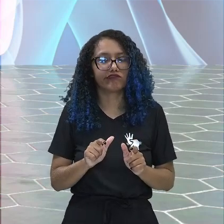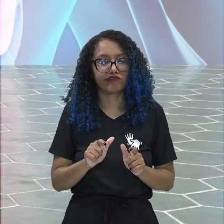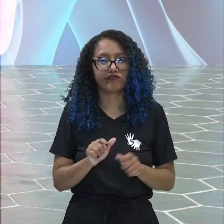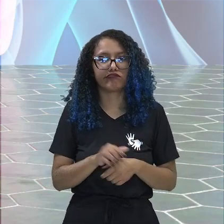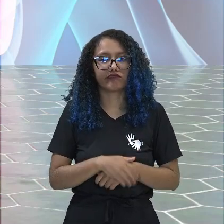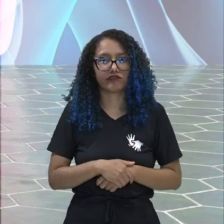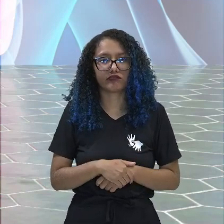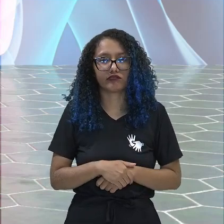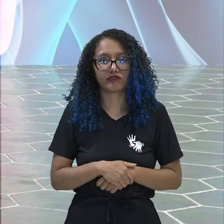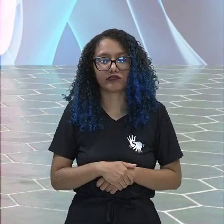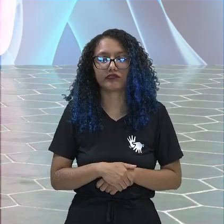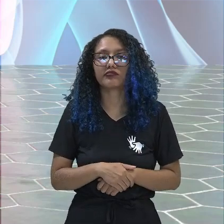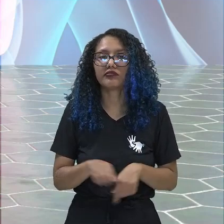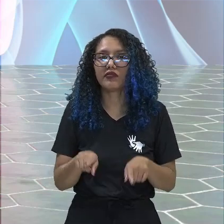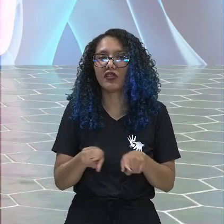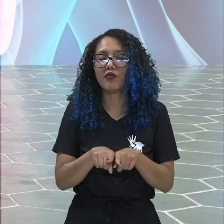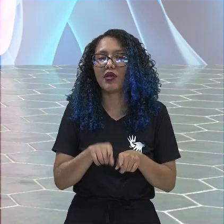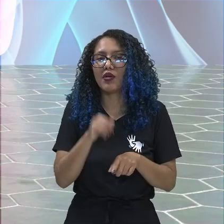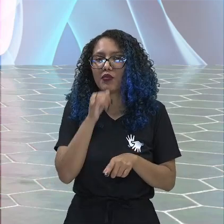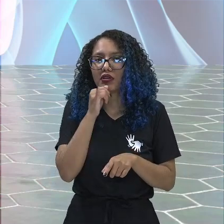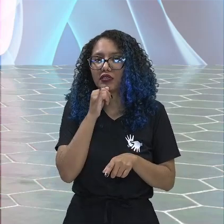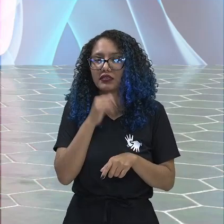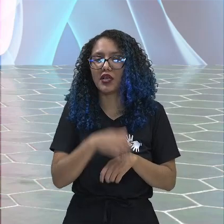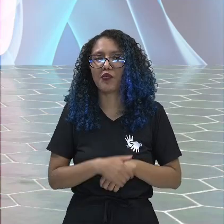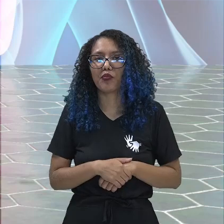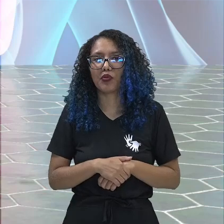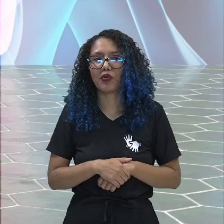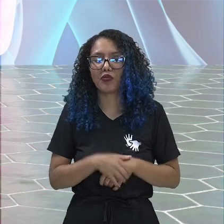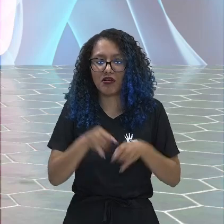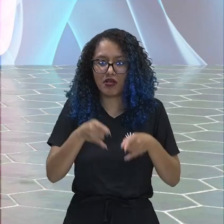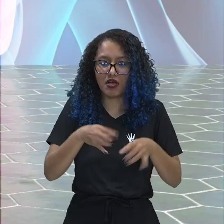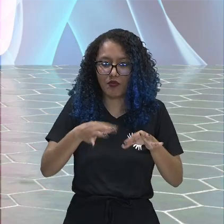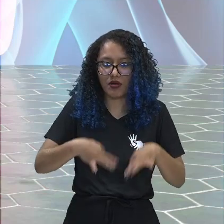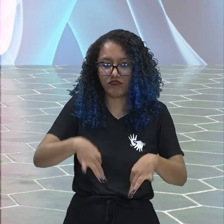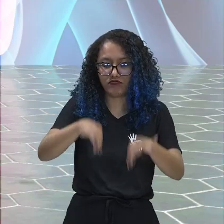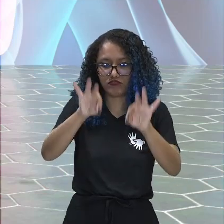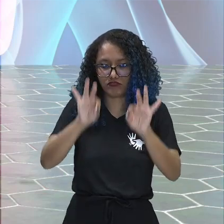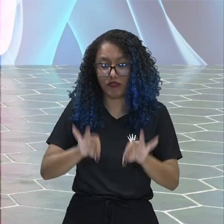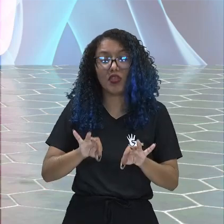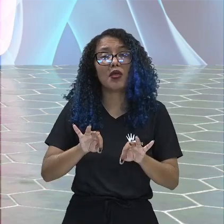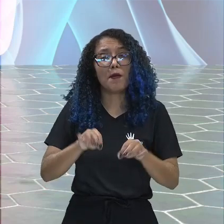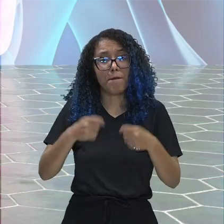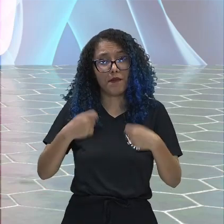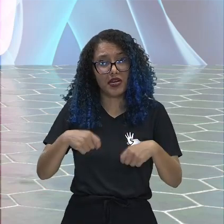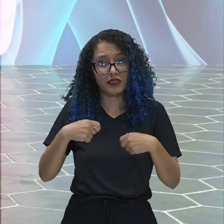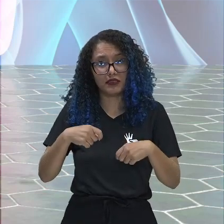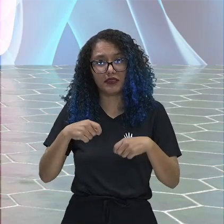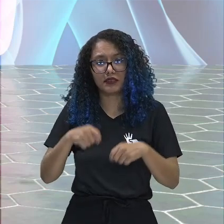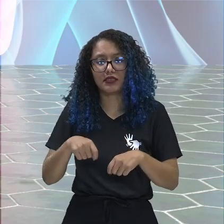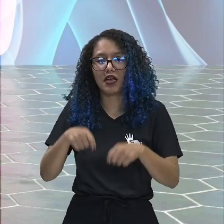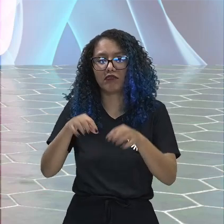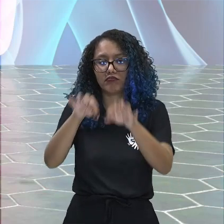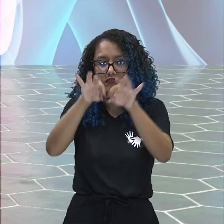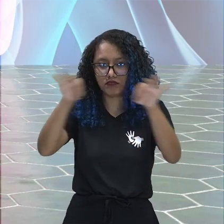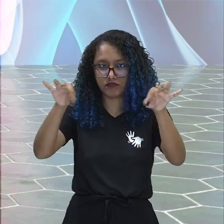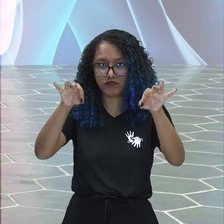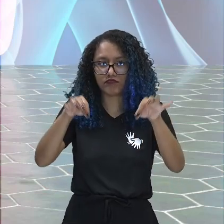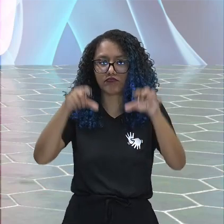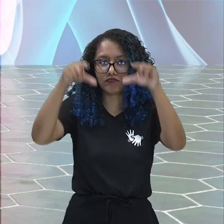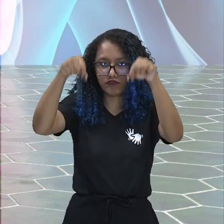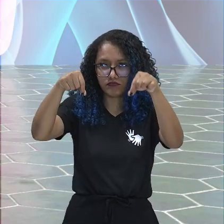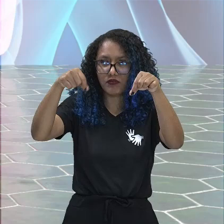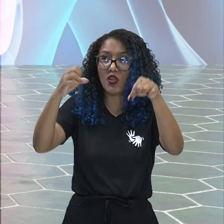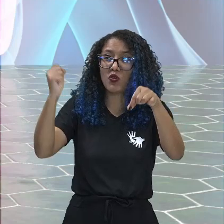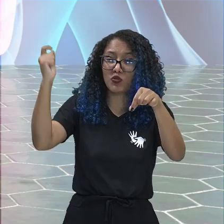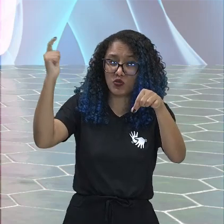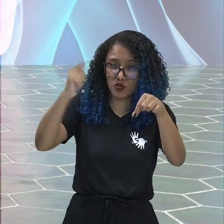Limpeza, botar ali as roupas de cama também para pegar um sol de vez em quando, né? Ter trocas dessas roupas de camas, porque